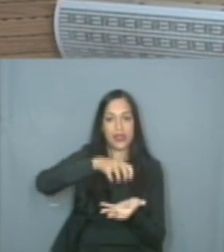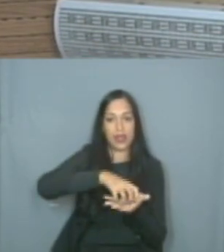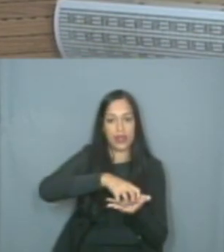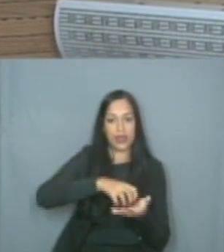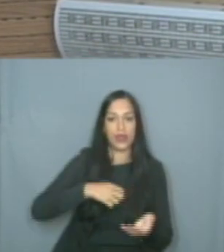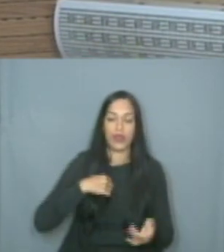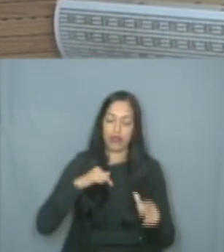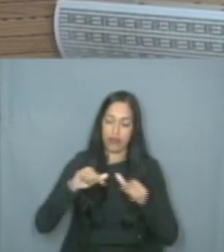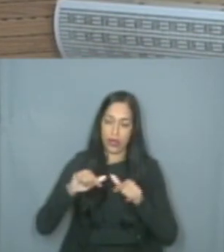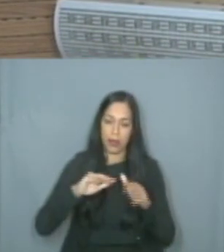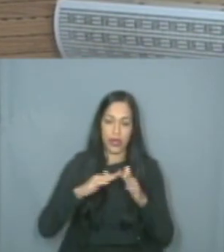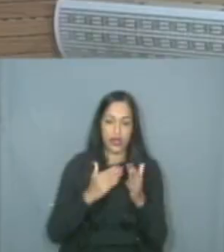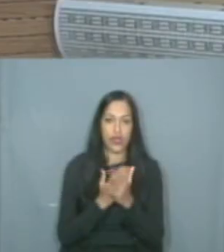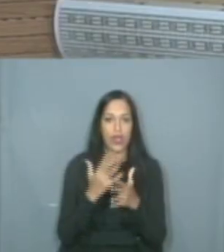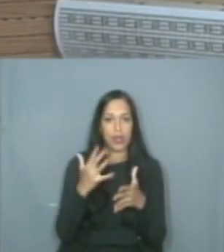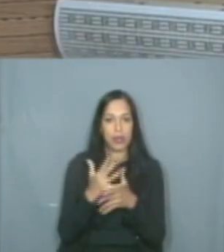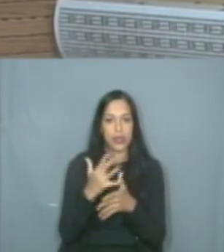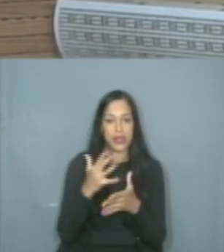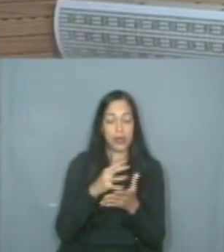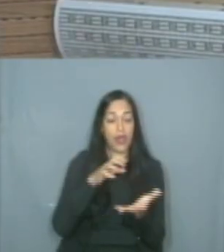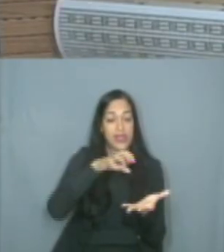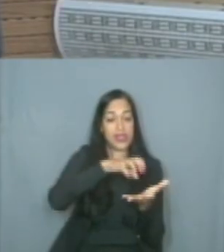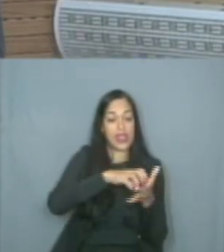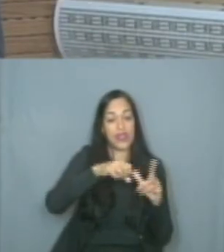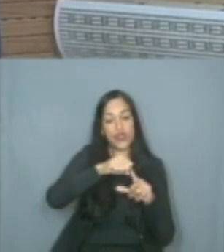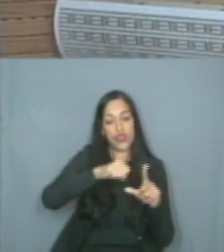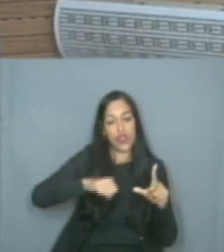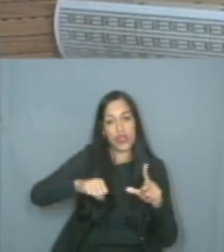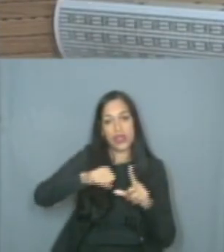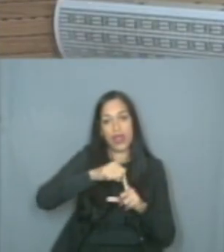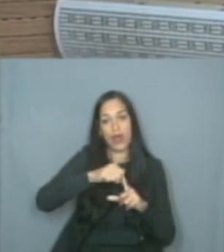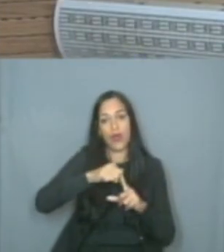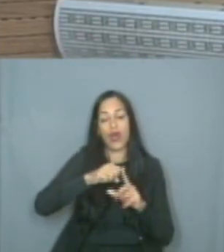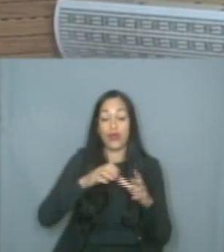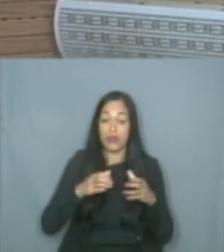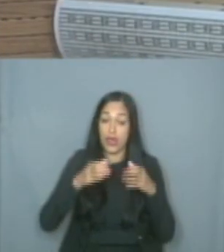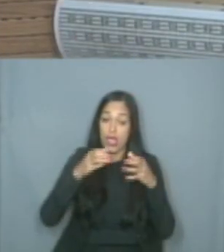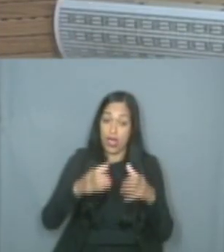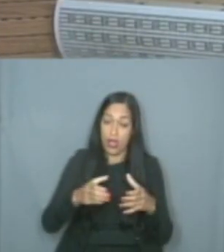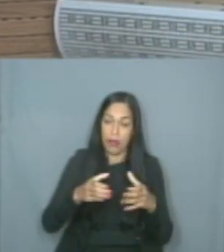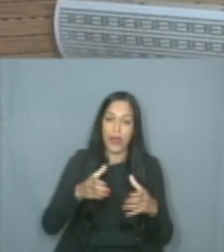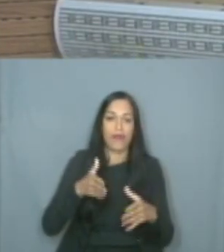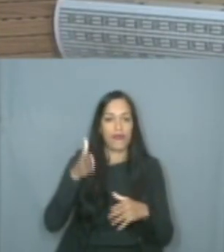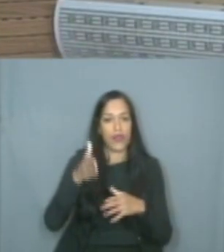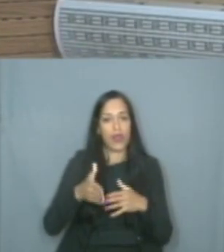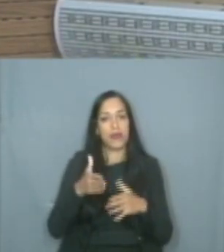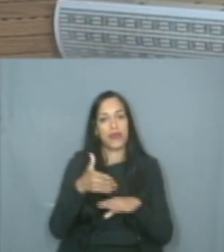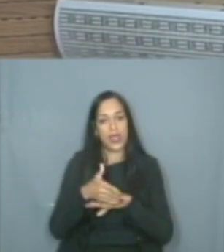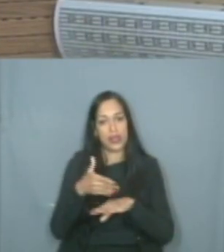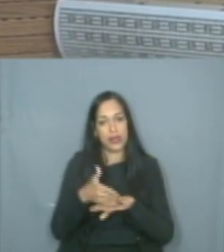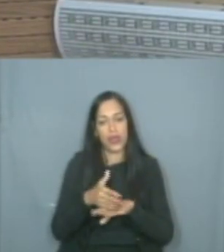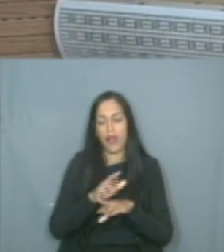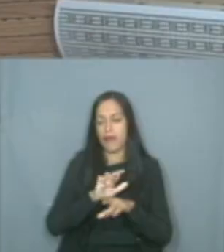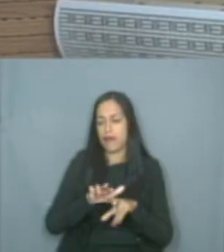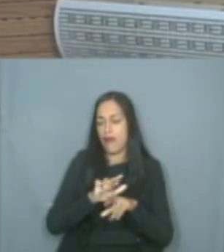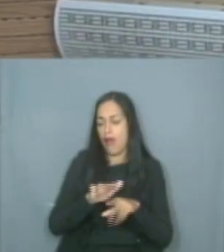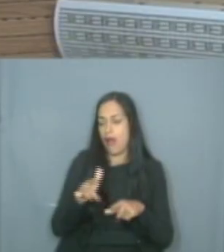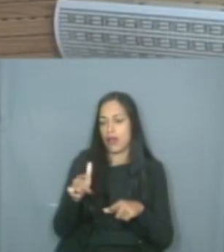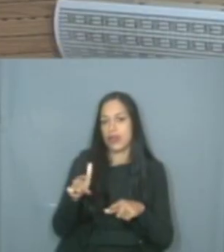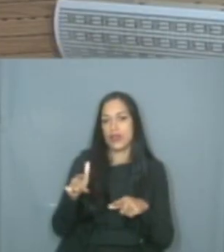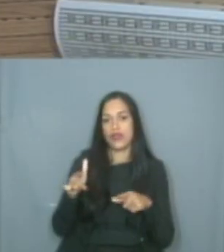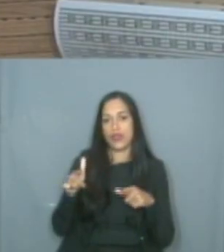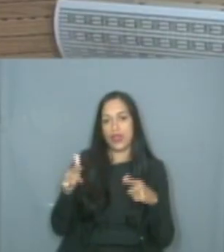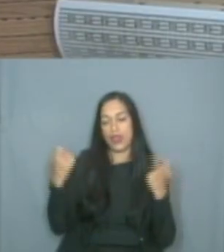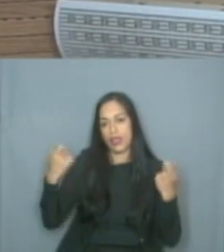eu trabalhei na Escola Municipal Centro Social dos Coelhos, a nossa equipe esteve lá, e várias intervenções se fazem